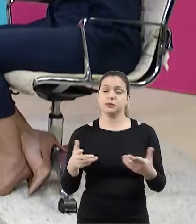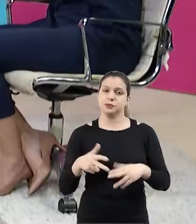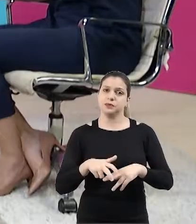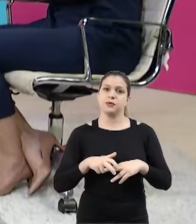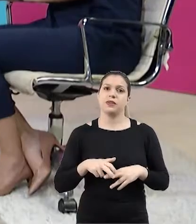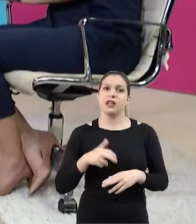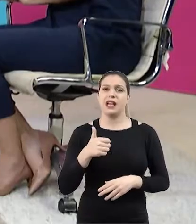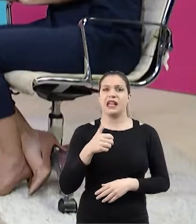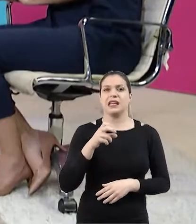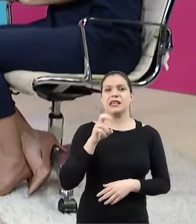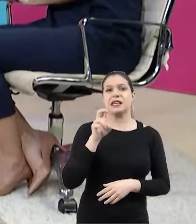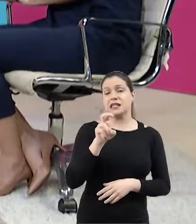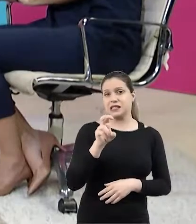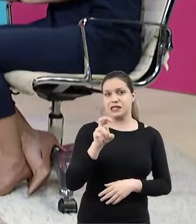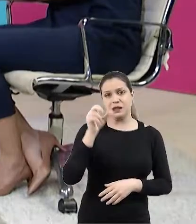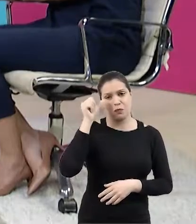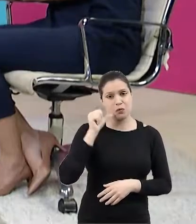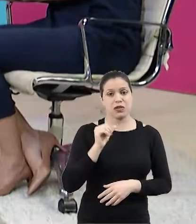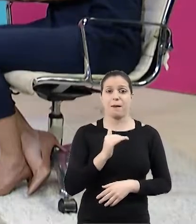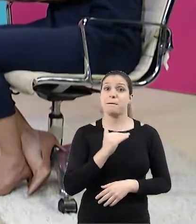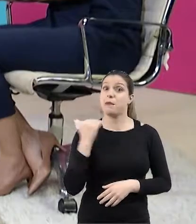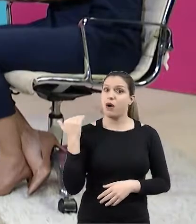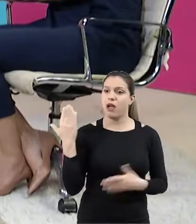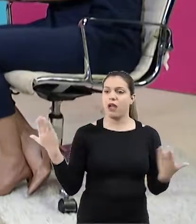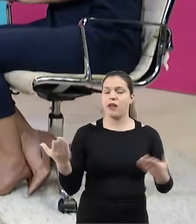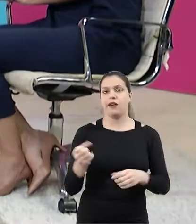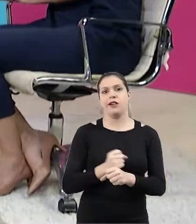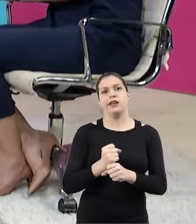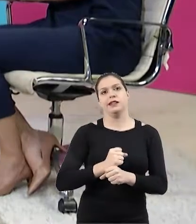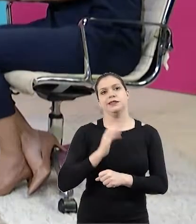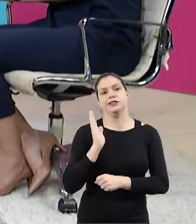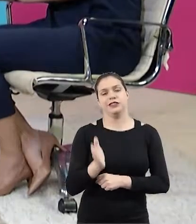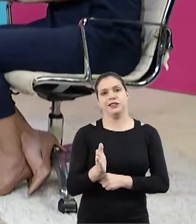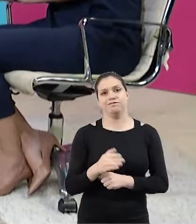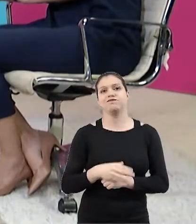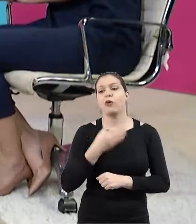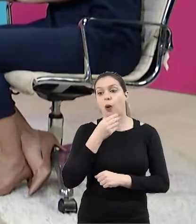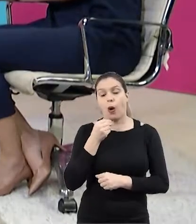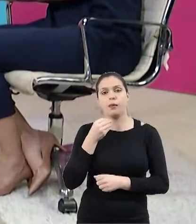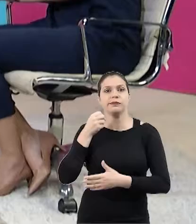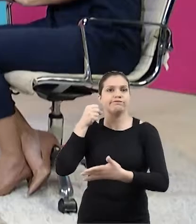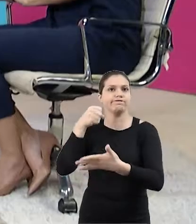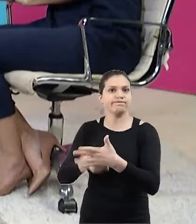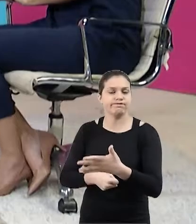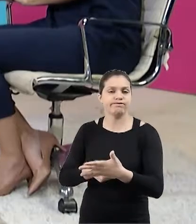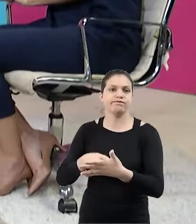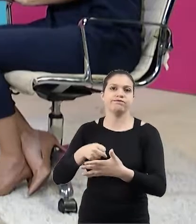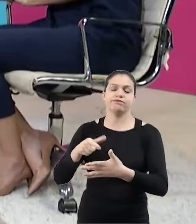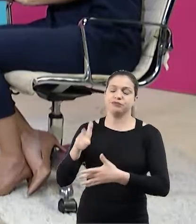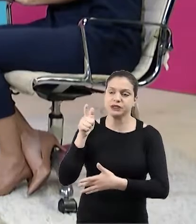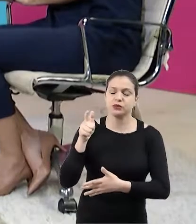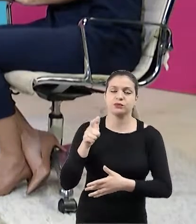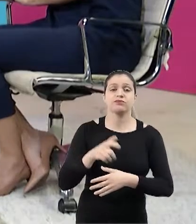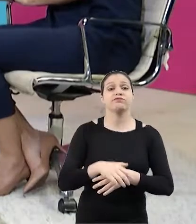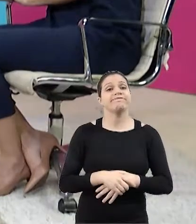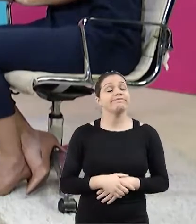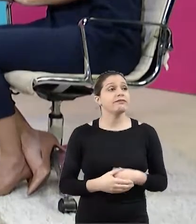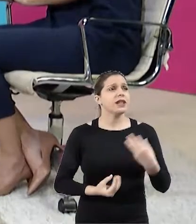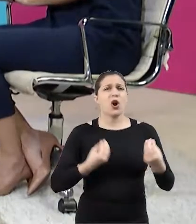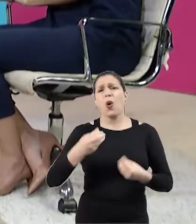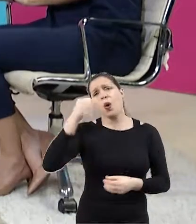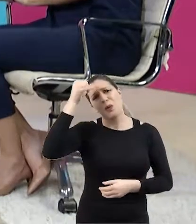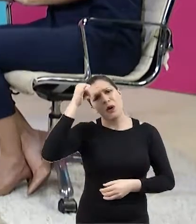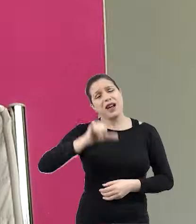15 feminicídios esse ano já. Esse ano no estado, né? Como que a gente pode evitar que as mulheres